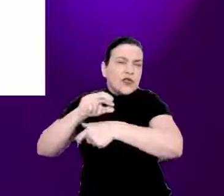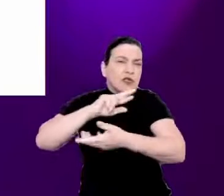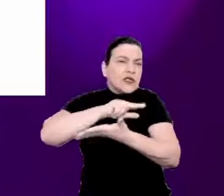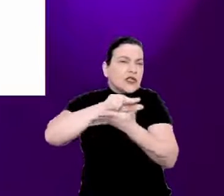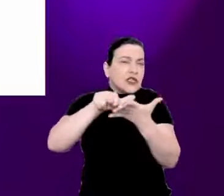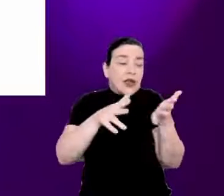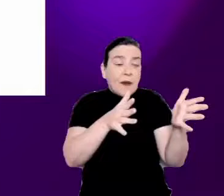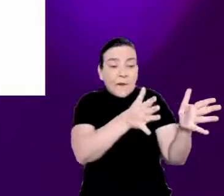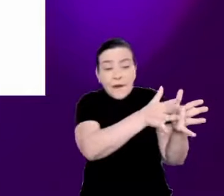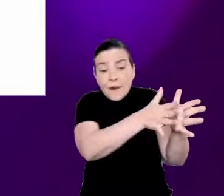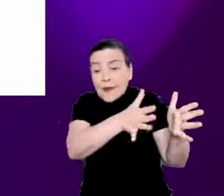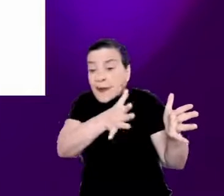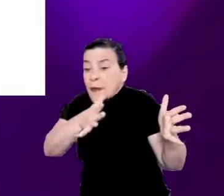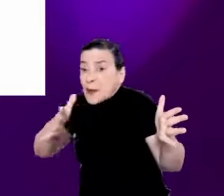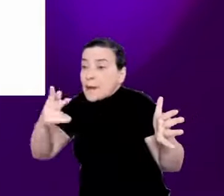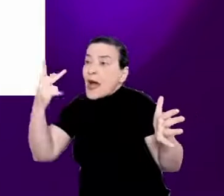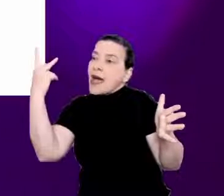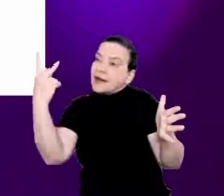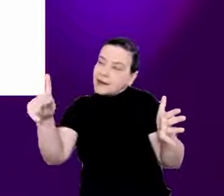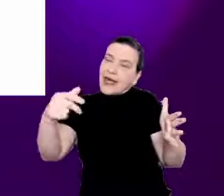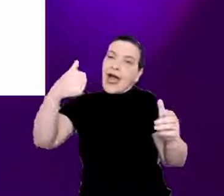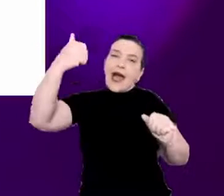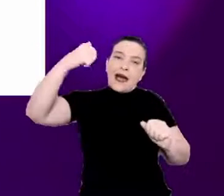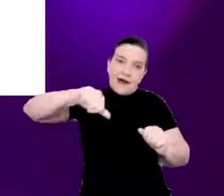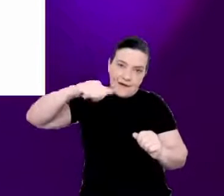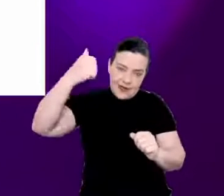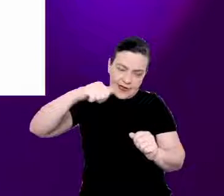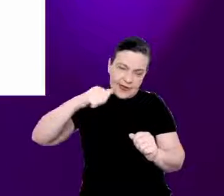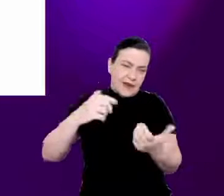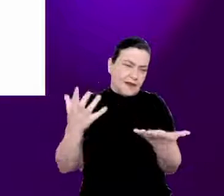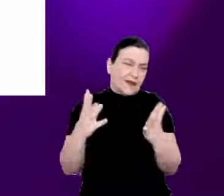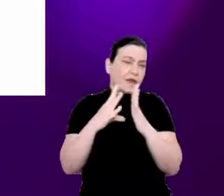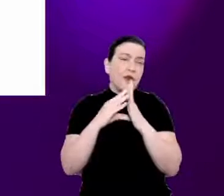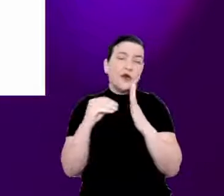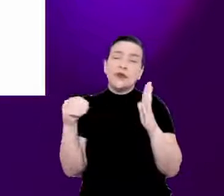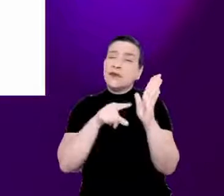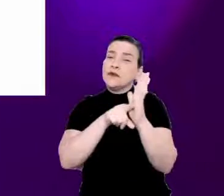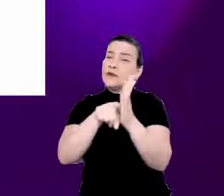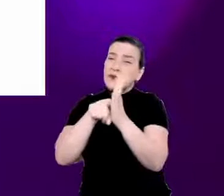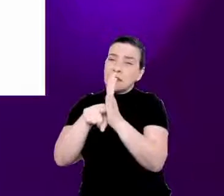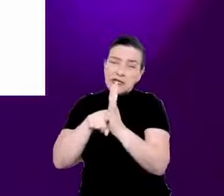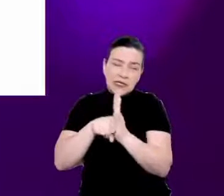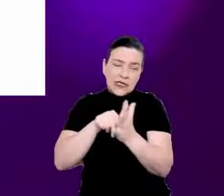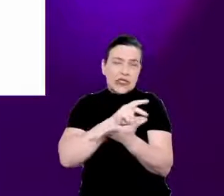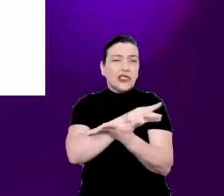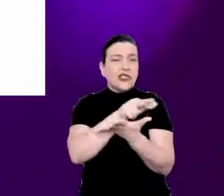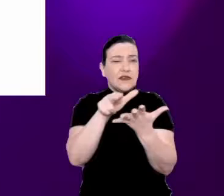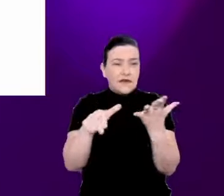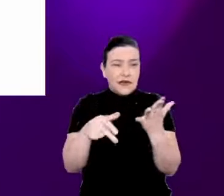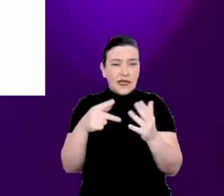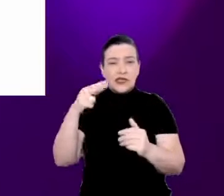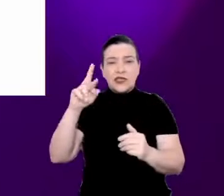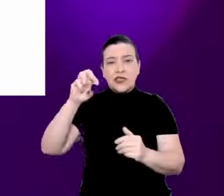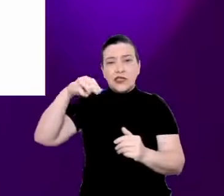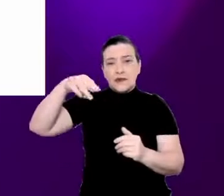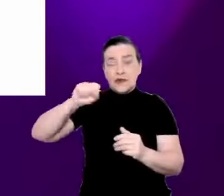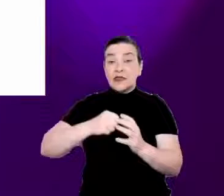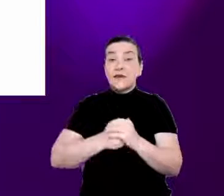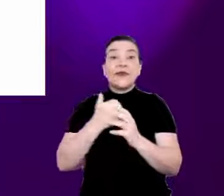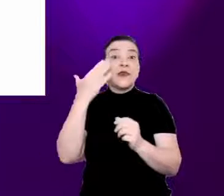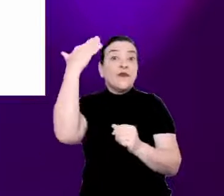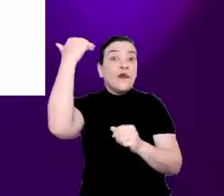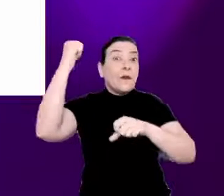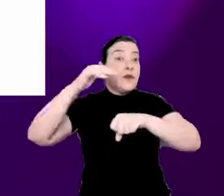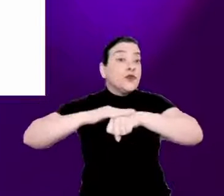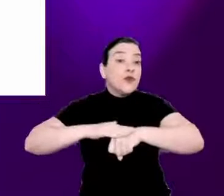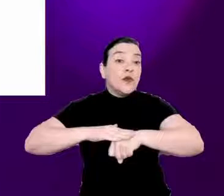os equipamentos também. Existem vários modelos de pesquisas, né, instrumentos de PRANS. Então, o mais famoso